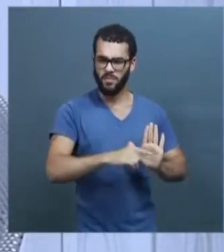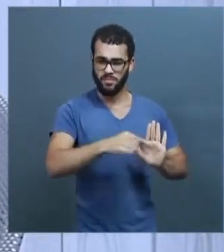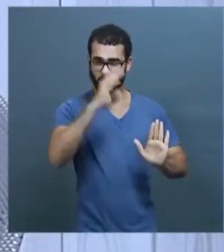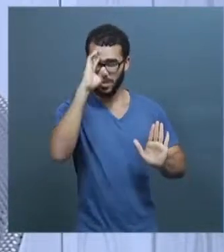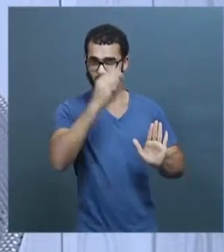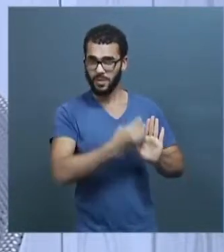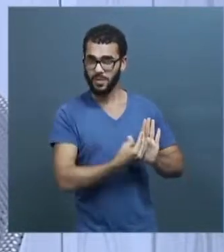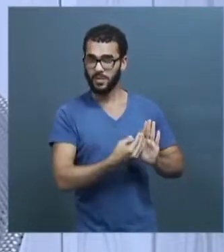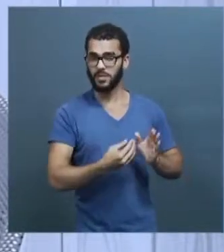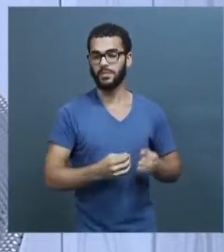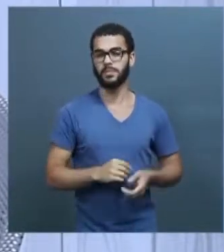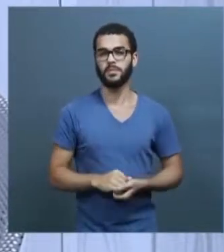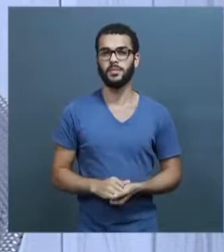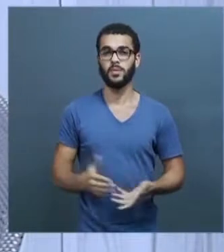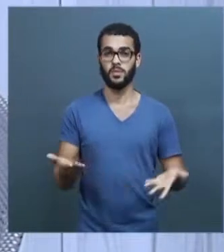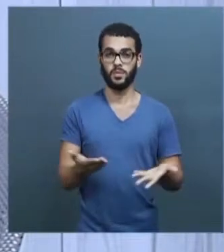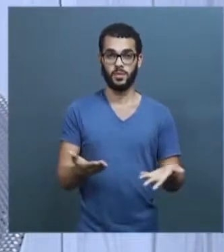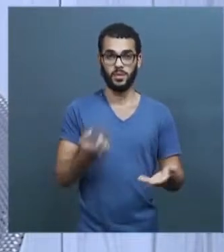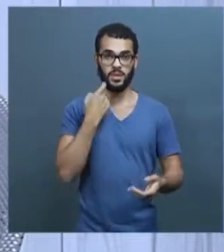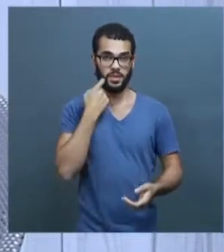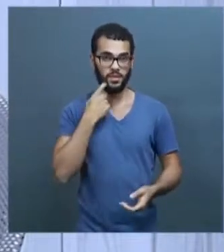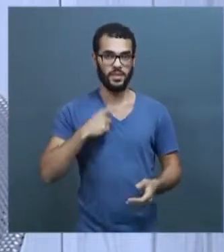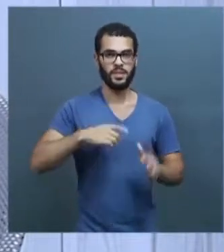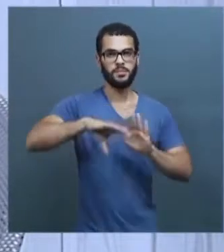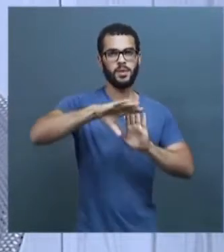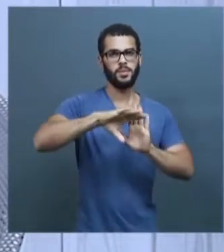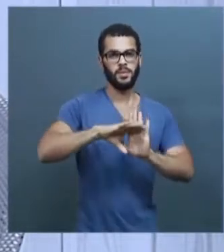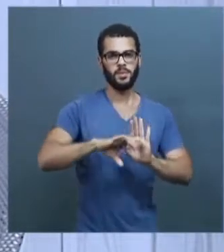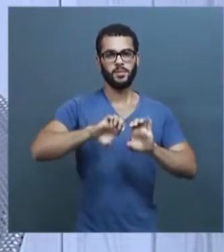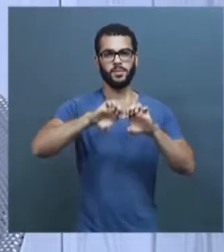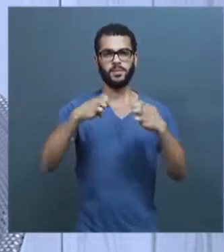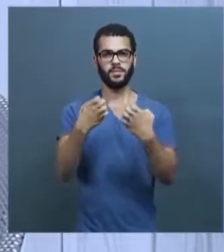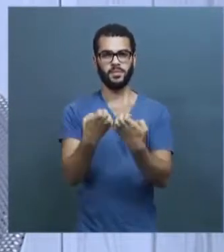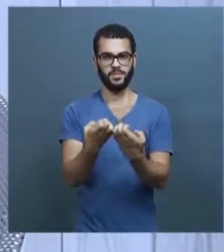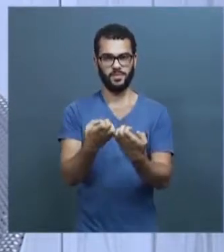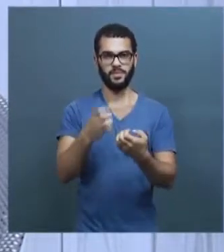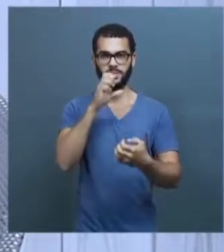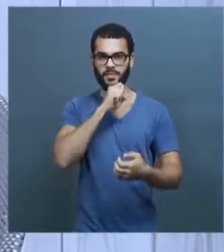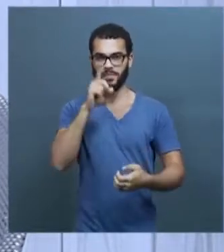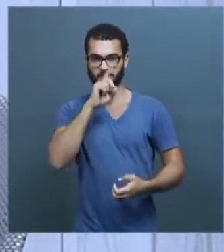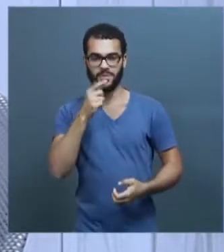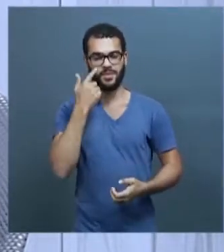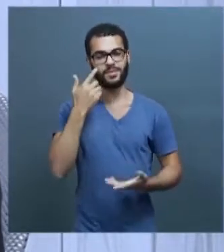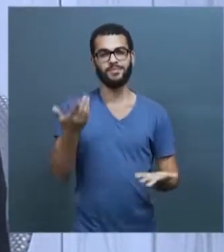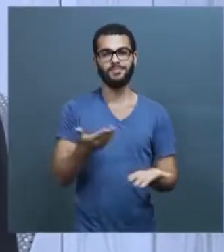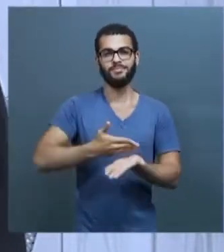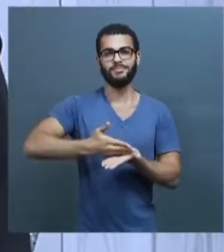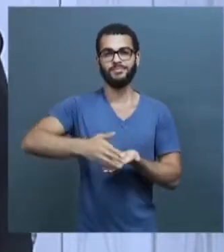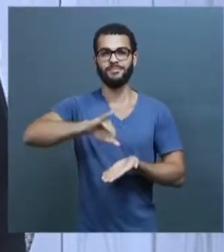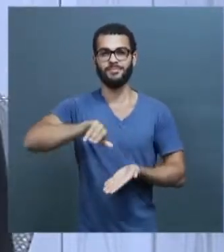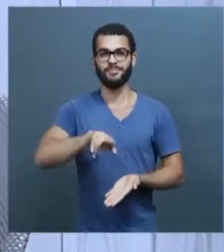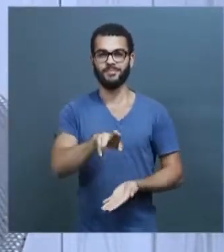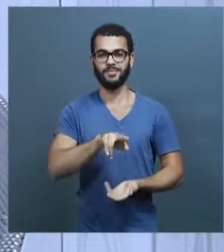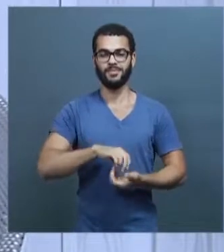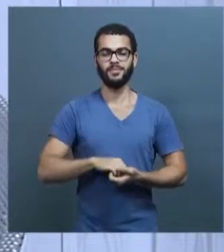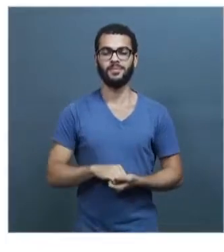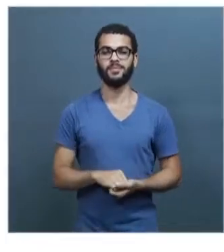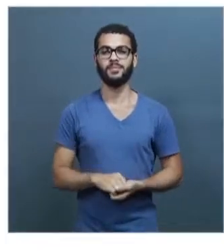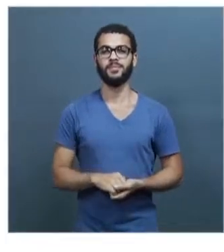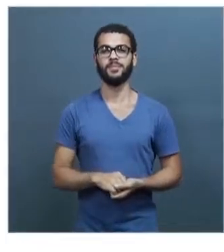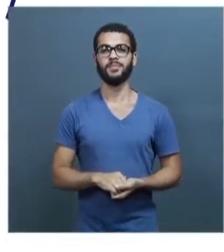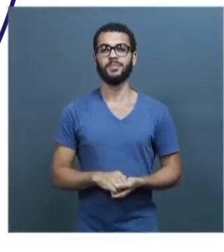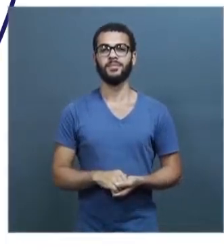lei? Hoje é sexta-feira e tem a nossa agenda cultural. Isso e muito mais você confere agora no Jornal da UFO.